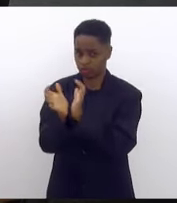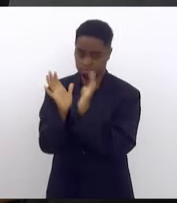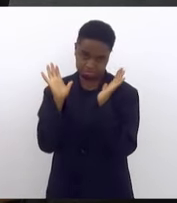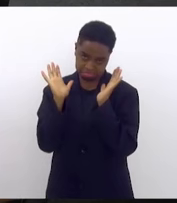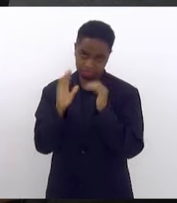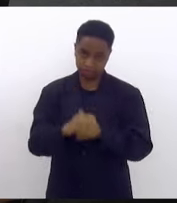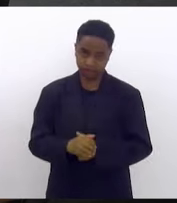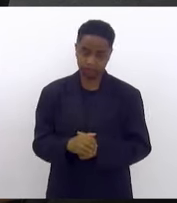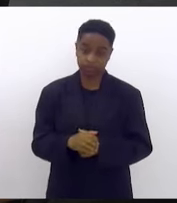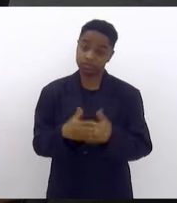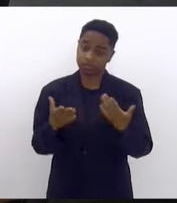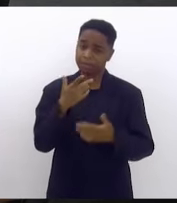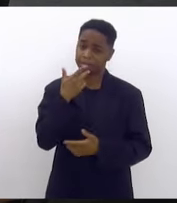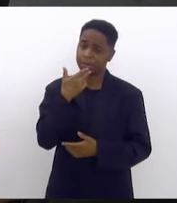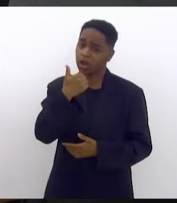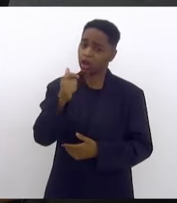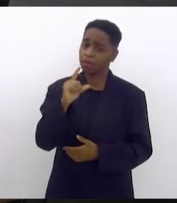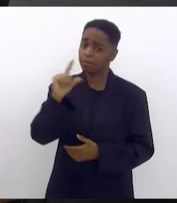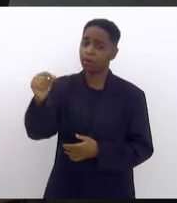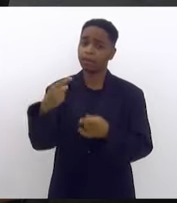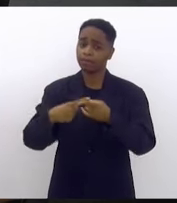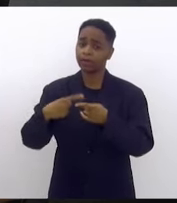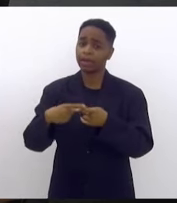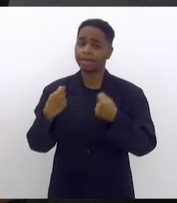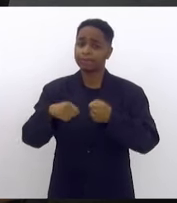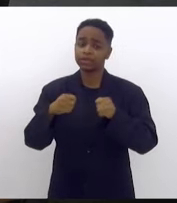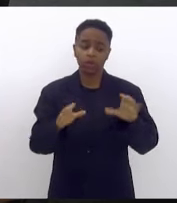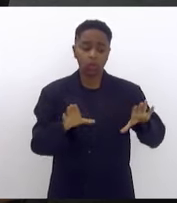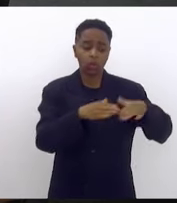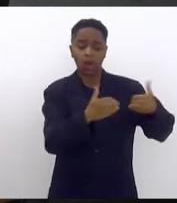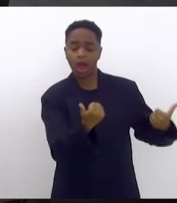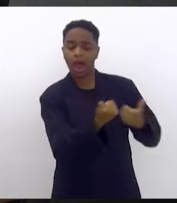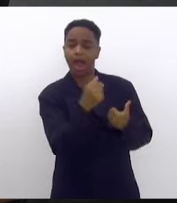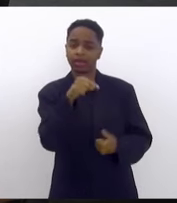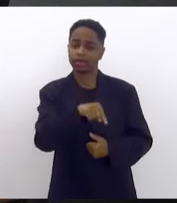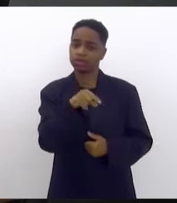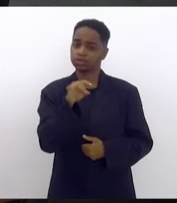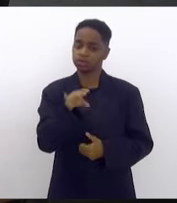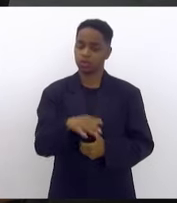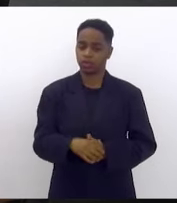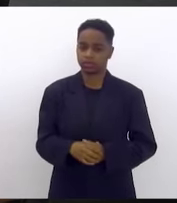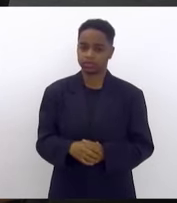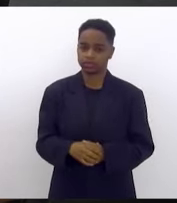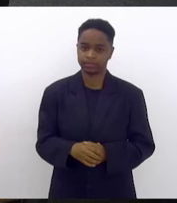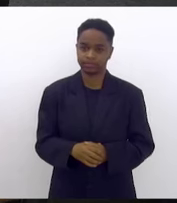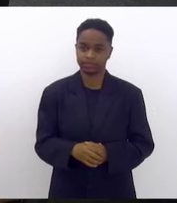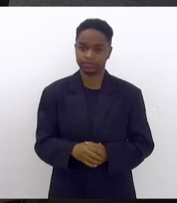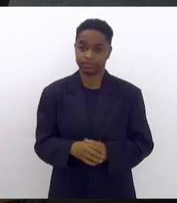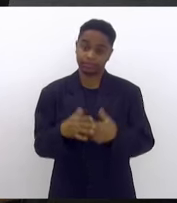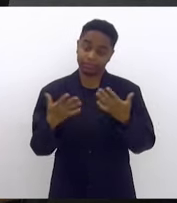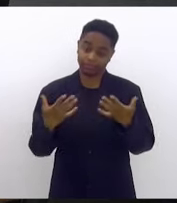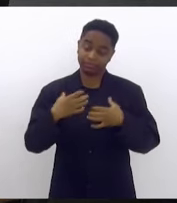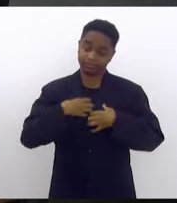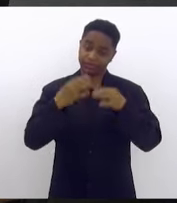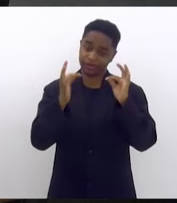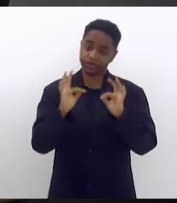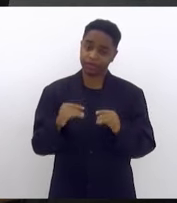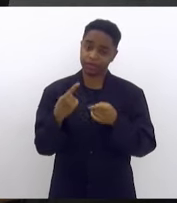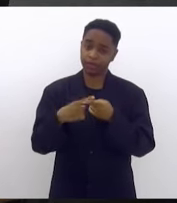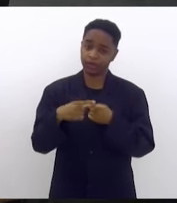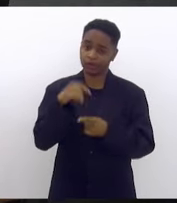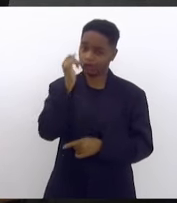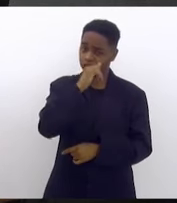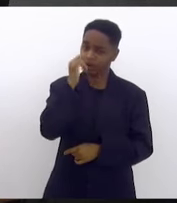eu falei, é melhor você ir embora, porque nós temos que torcer para aqui. Felizmente, viu, o Fluminense deu